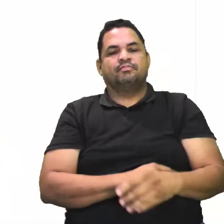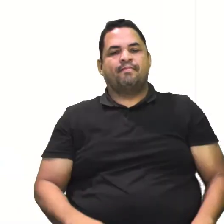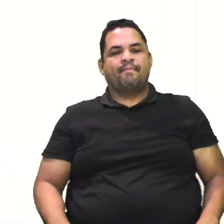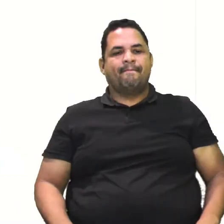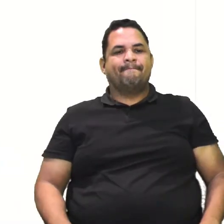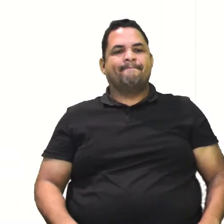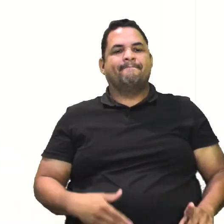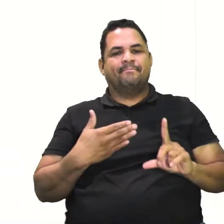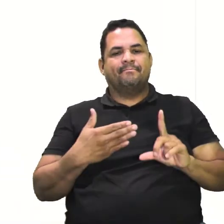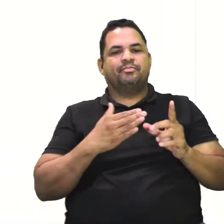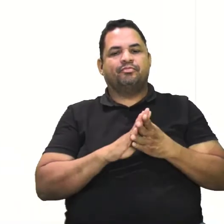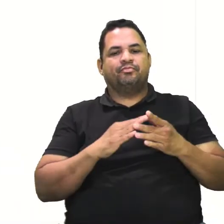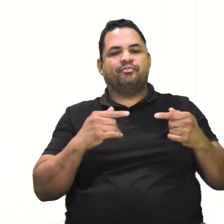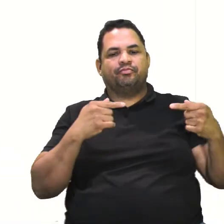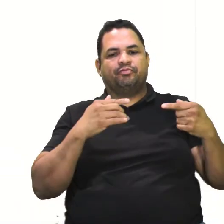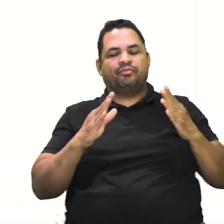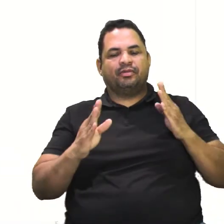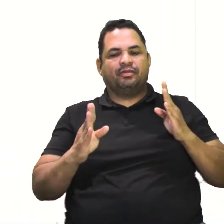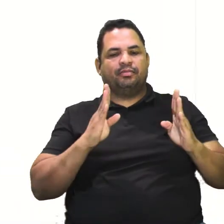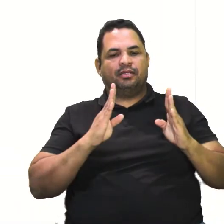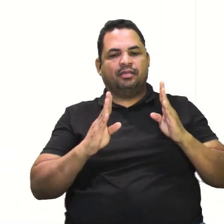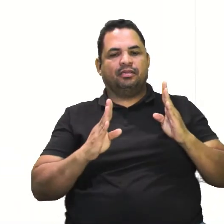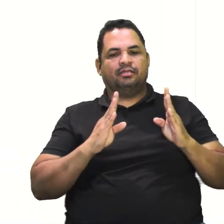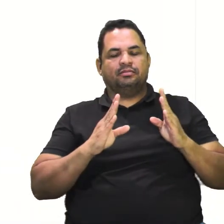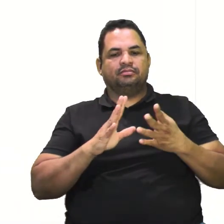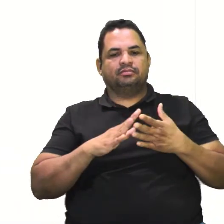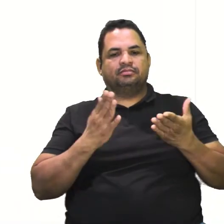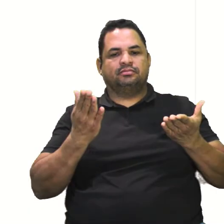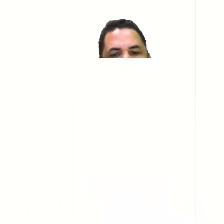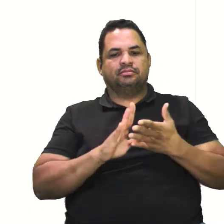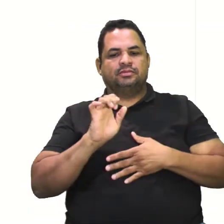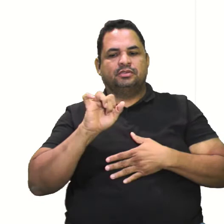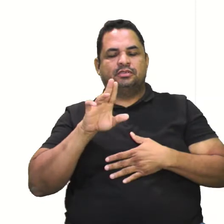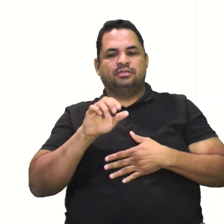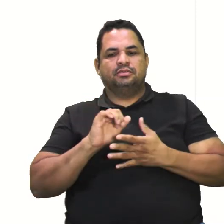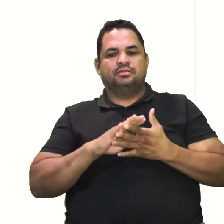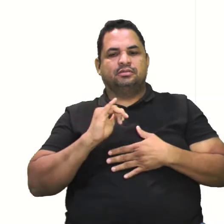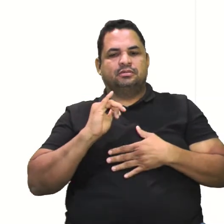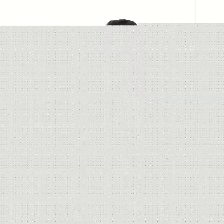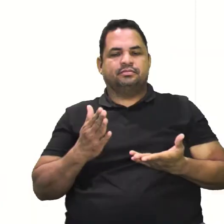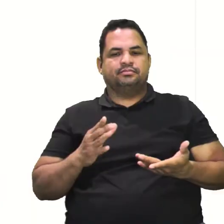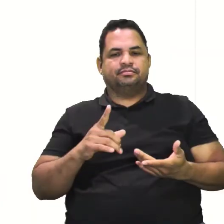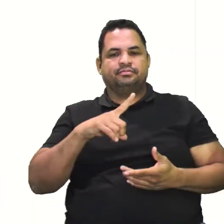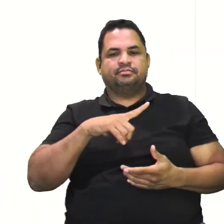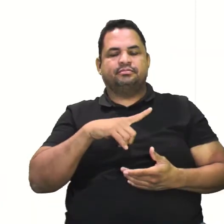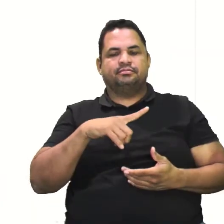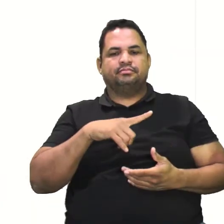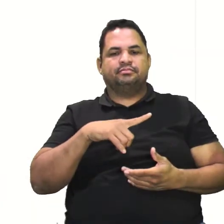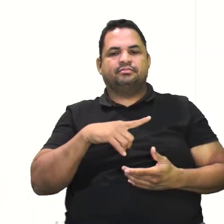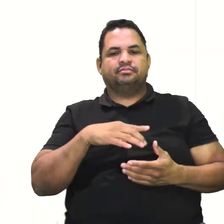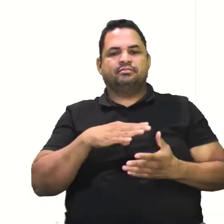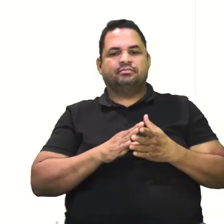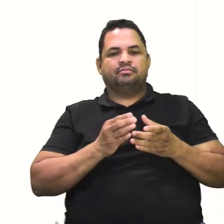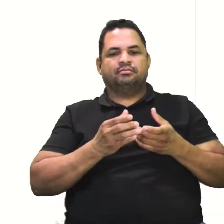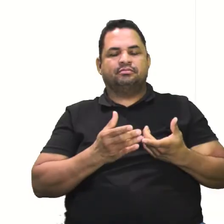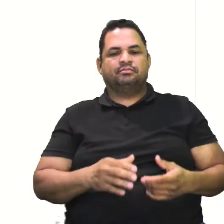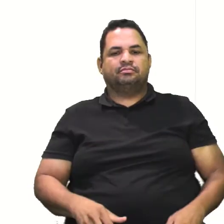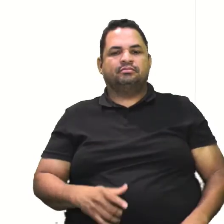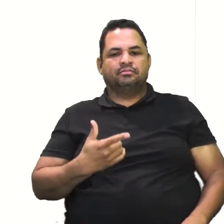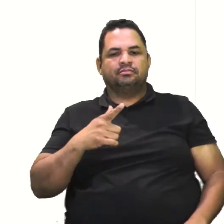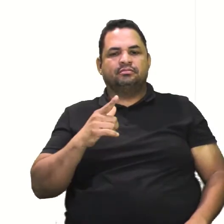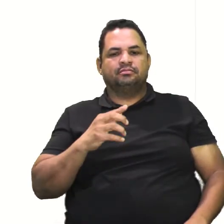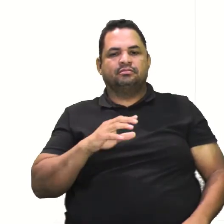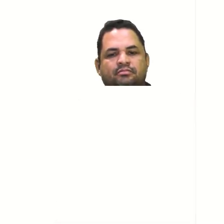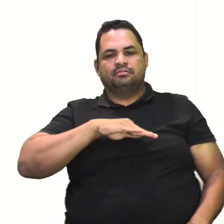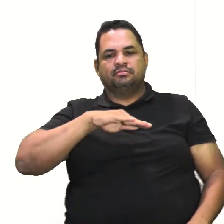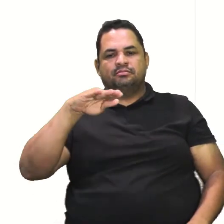ele é paralelo com a geratriz. Ou seja, a geratriz é essa linha imaginária, né? Porque como a gente tem um corpo redondo, a gente não tem uma